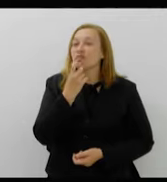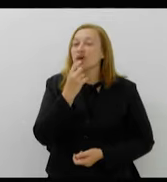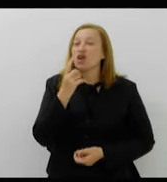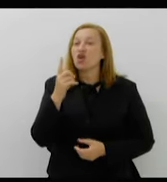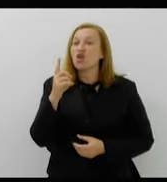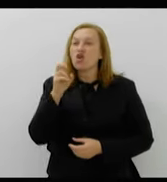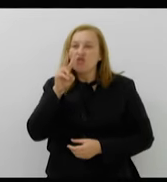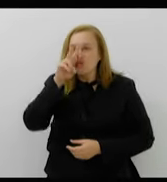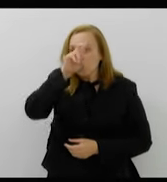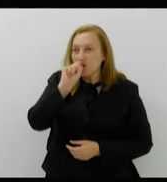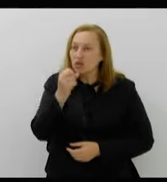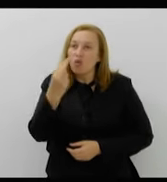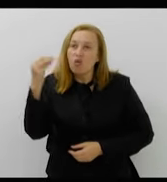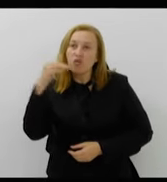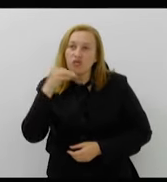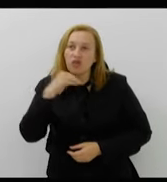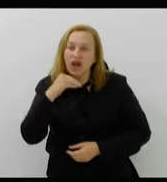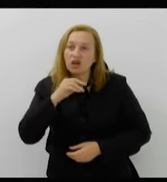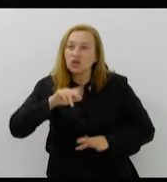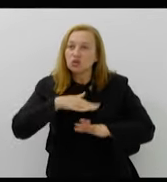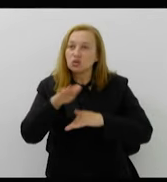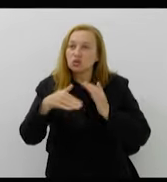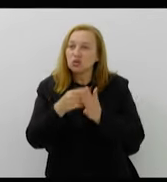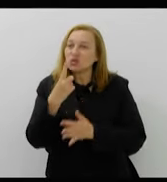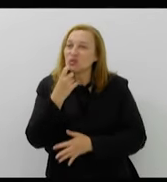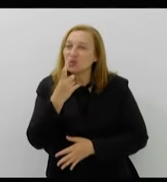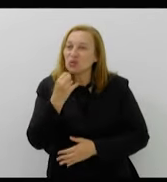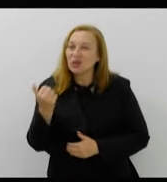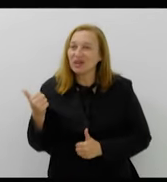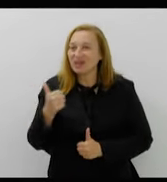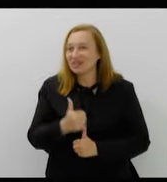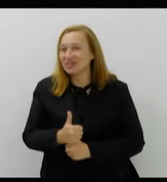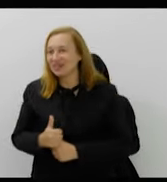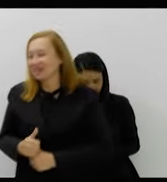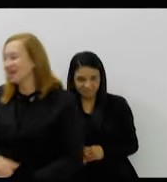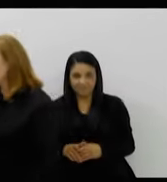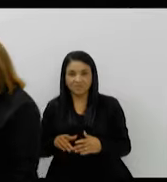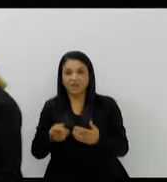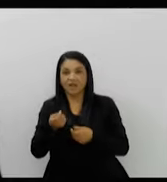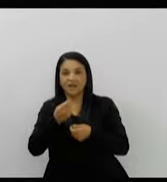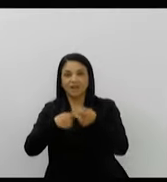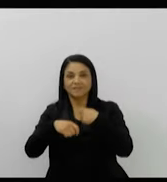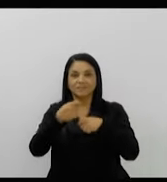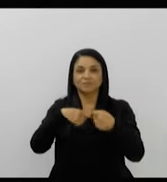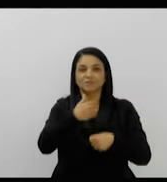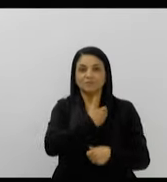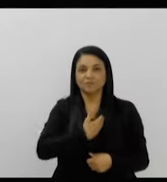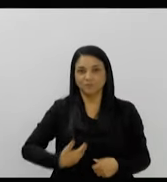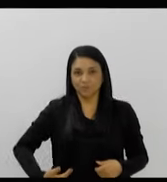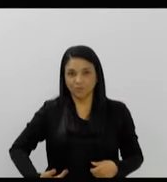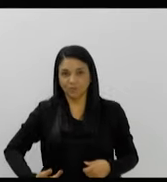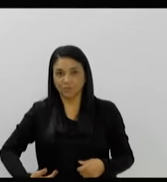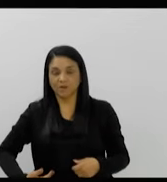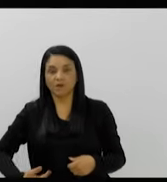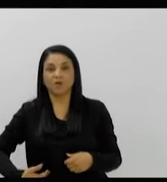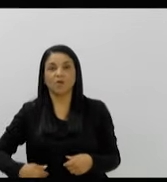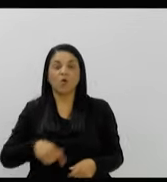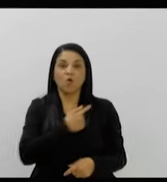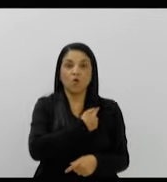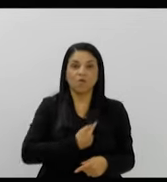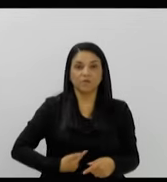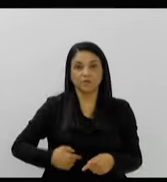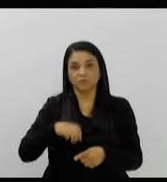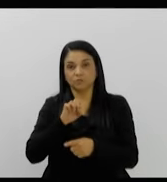fraco mas todos vermelhinhos que passaram pela administração pública ou governando o estado ou